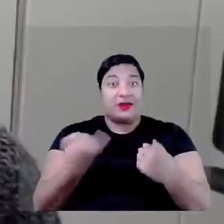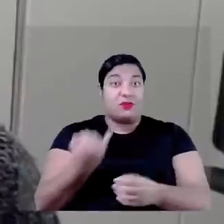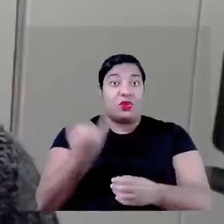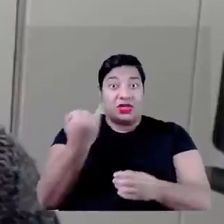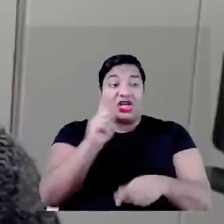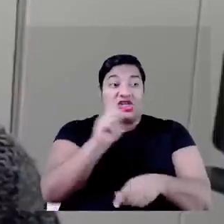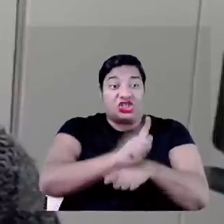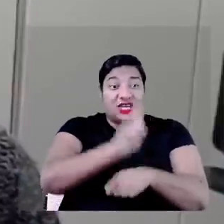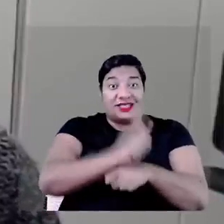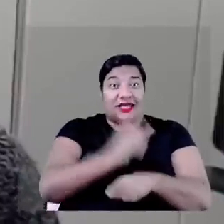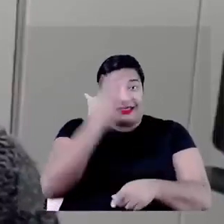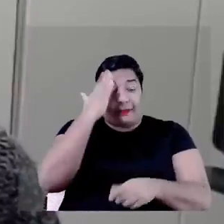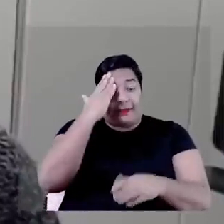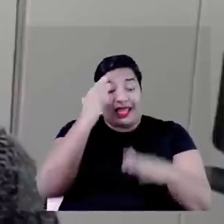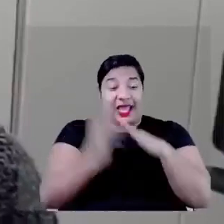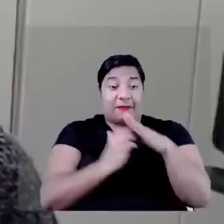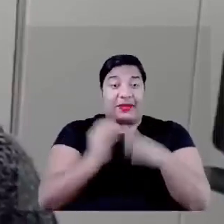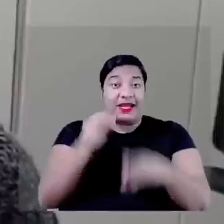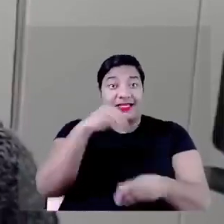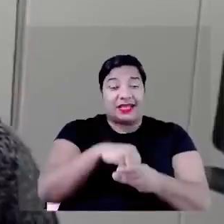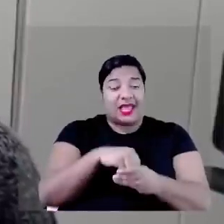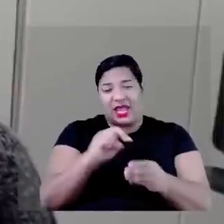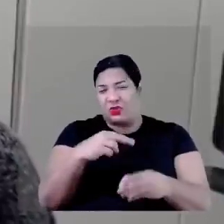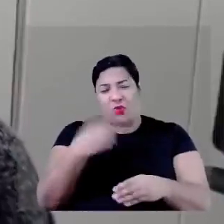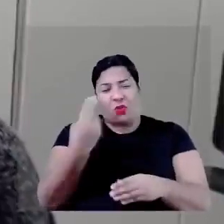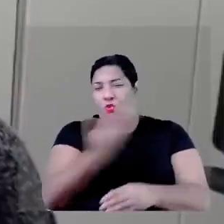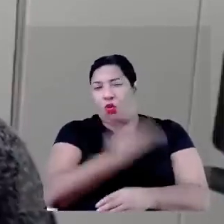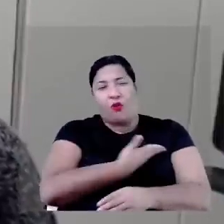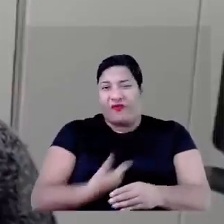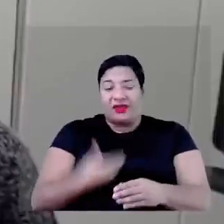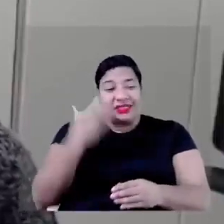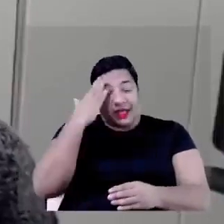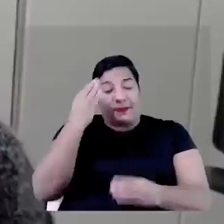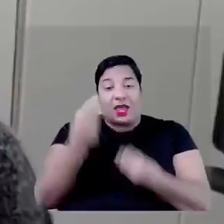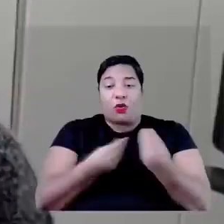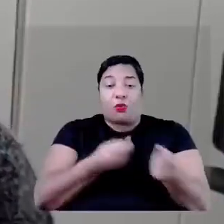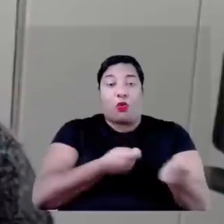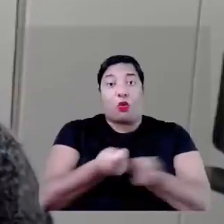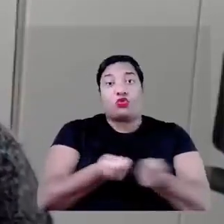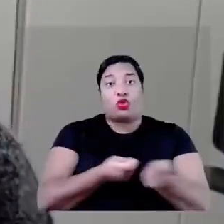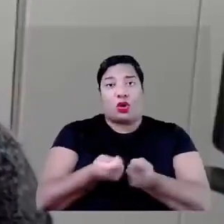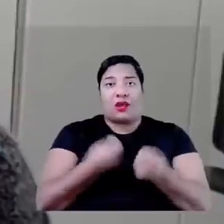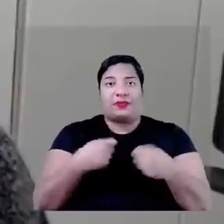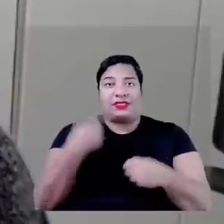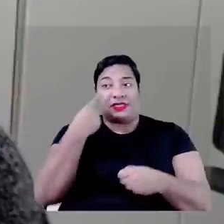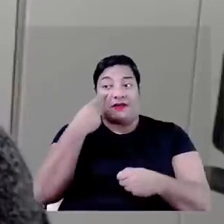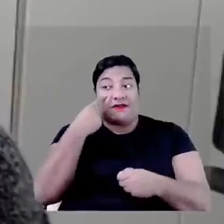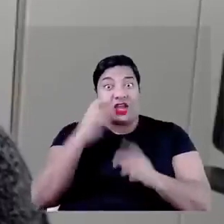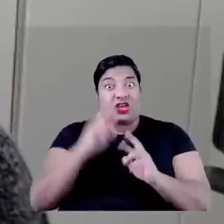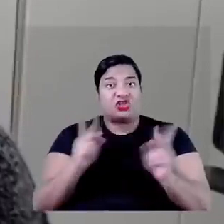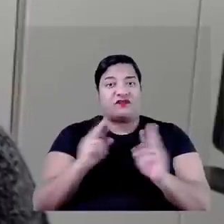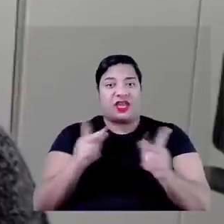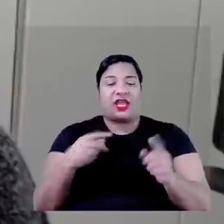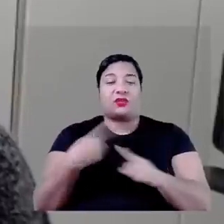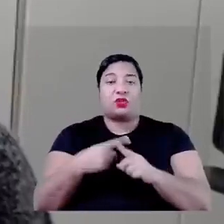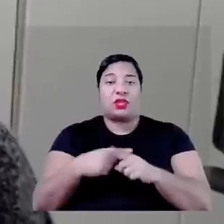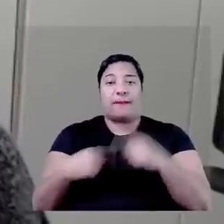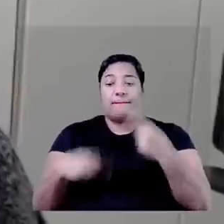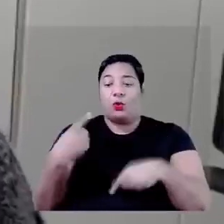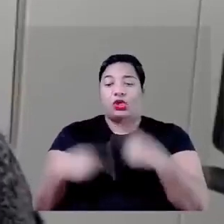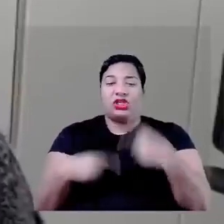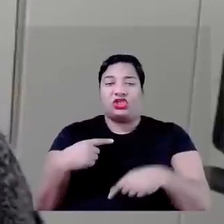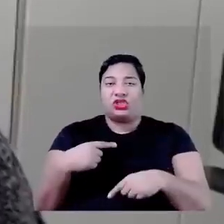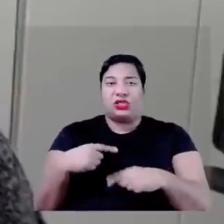gente pensa em órgãos integrantes da administração pública, sob esse outro olhar, né? A gente faz política pública voltada ao interesse do